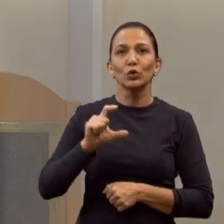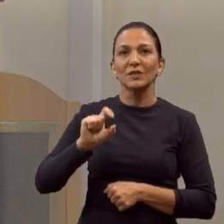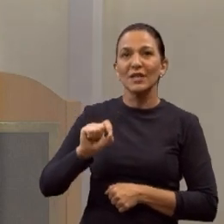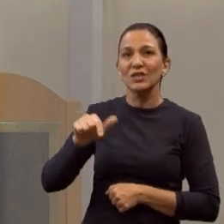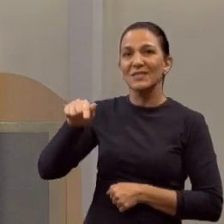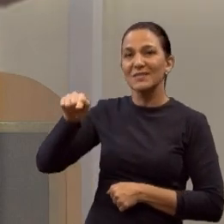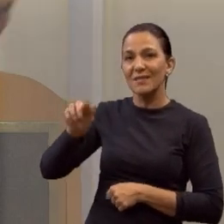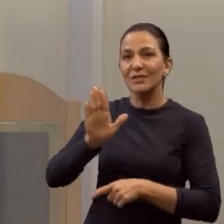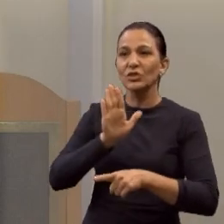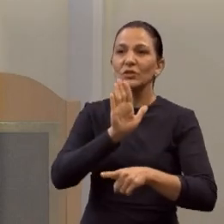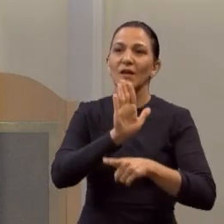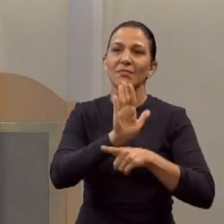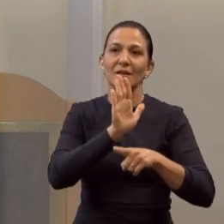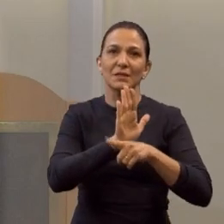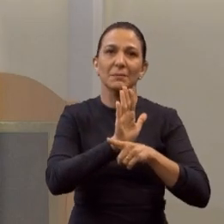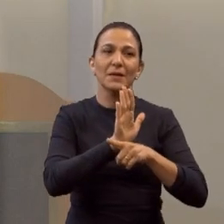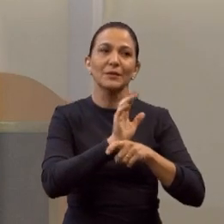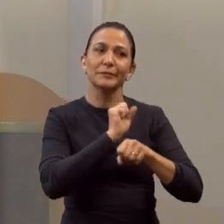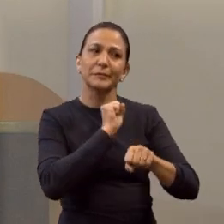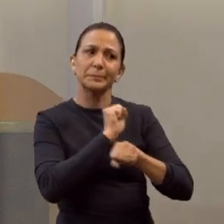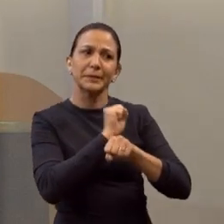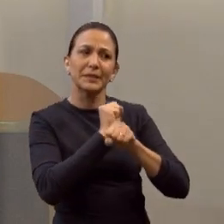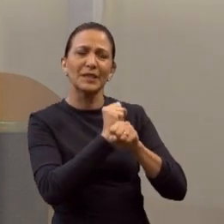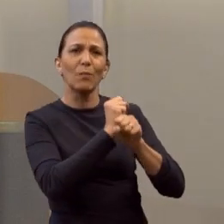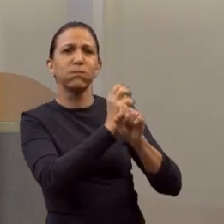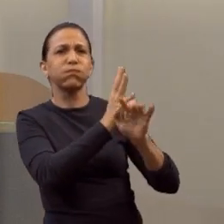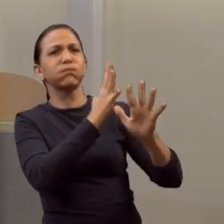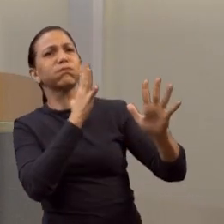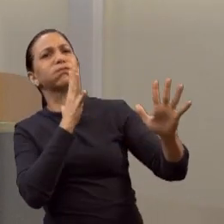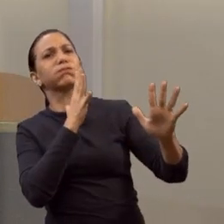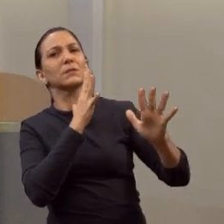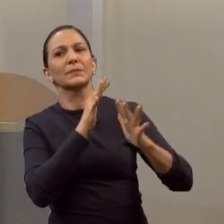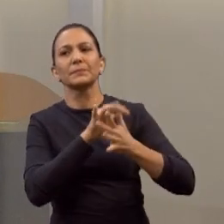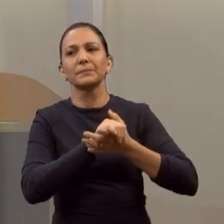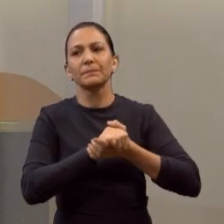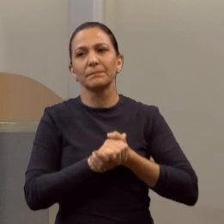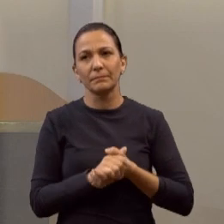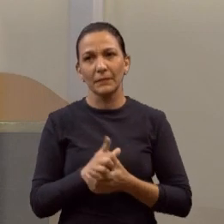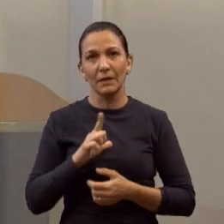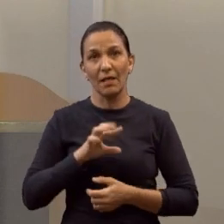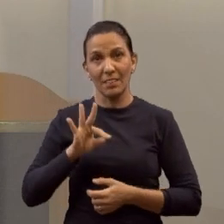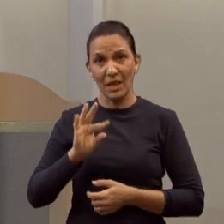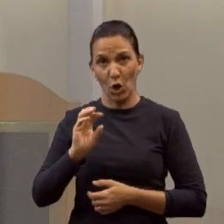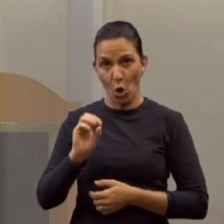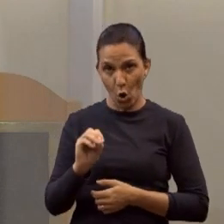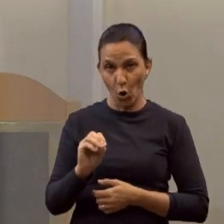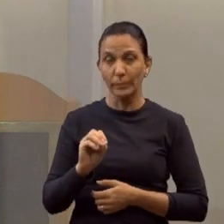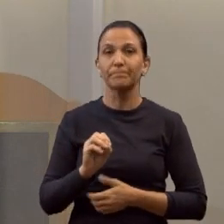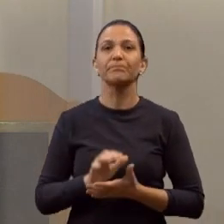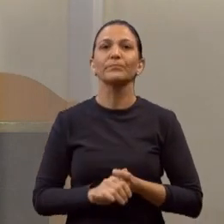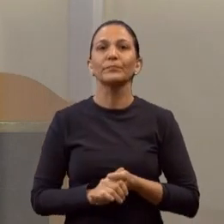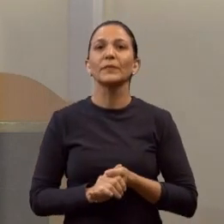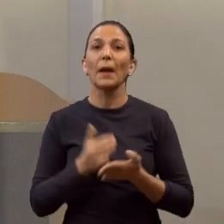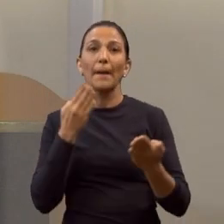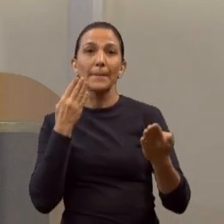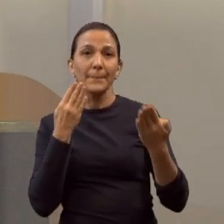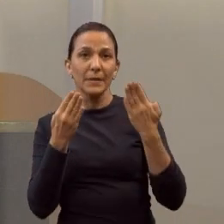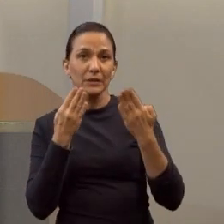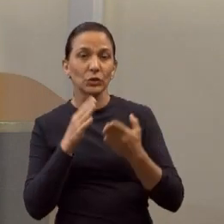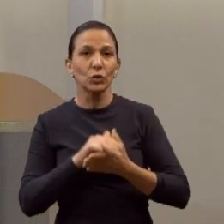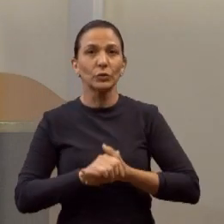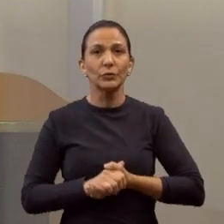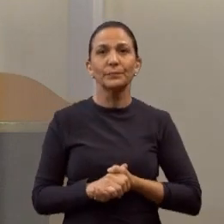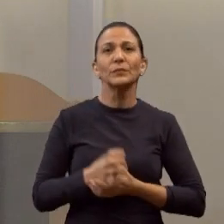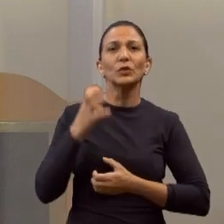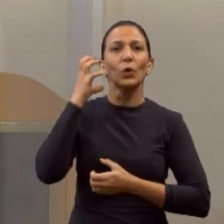207 atendimentos represados. E aí, entre terapeuta ocupacional, psicóloga e